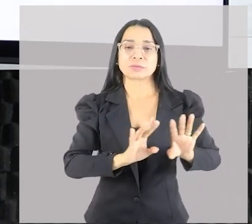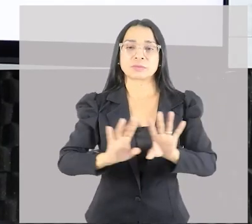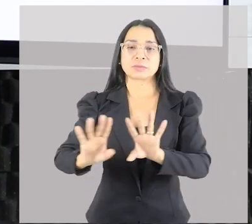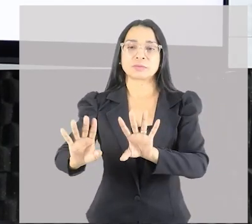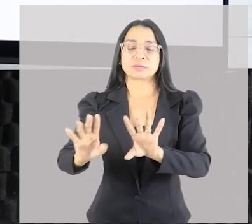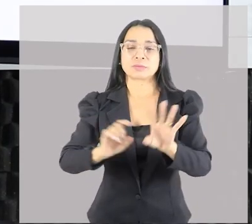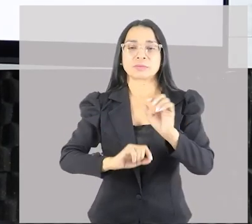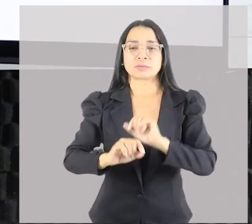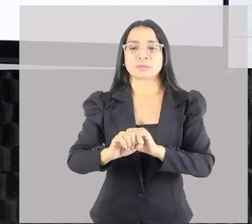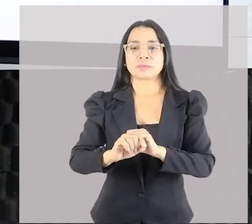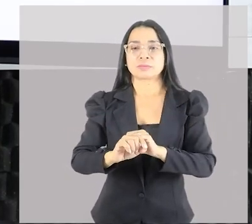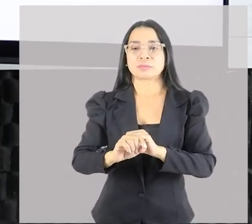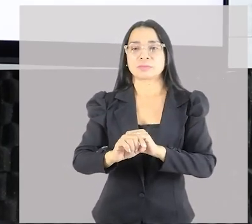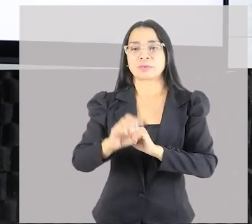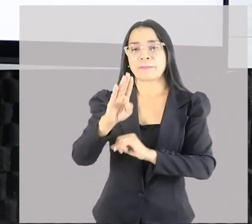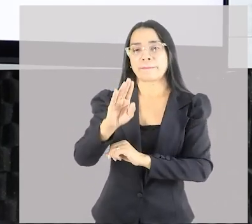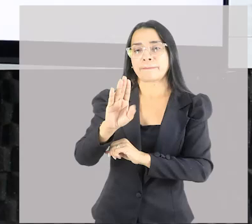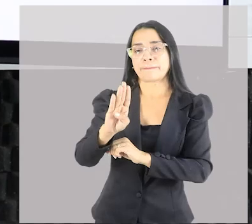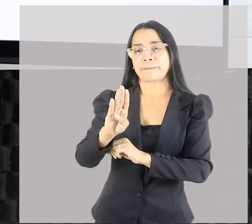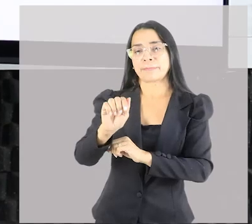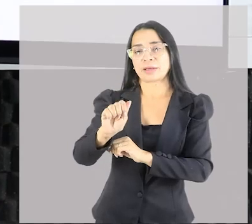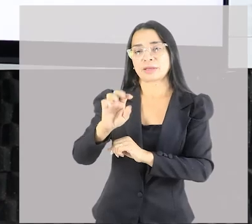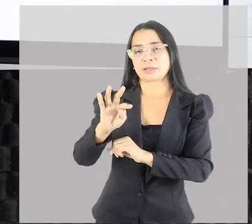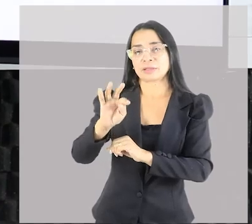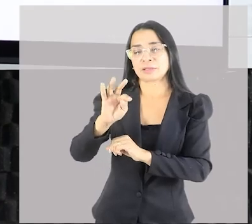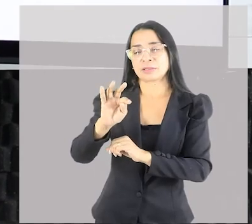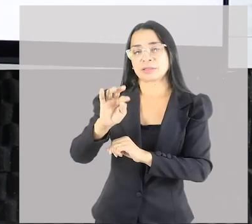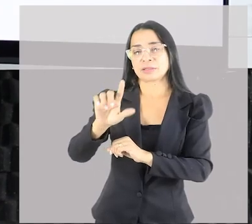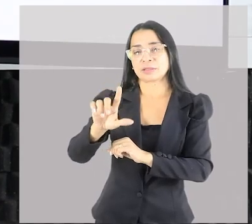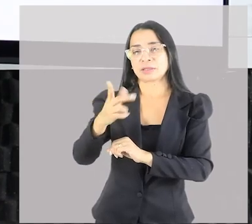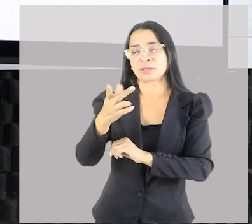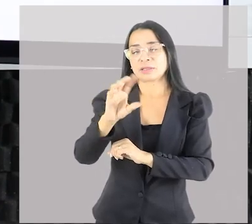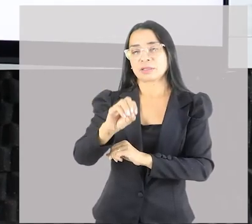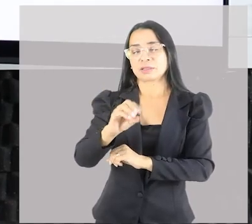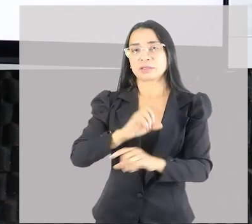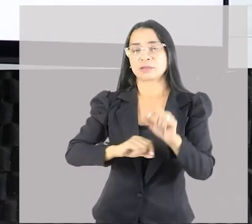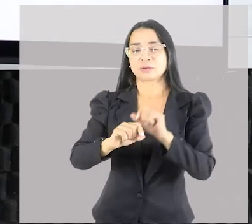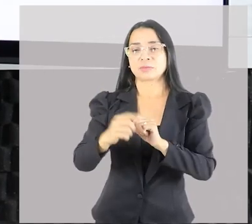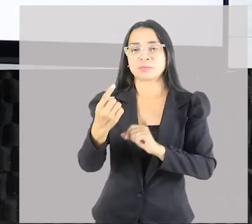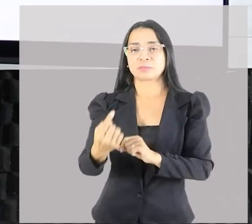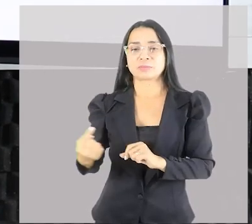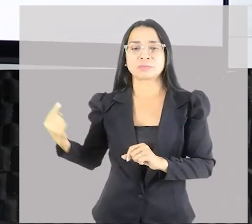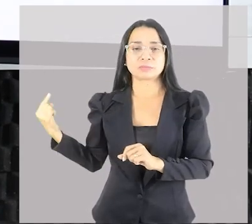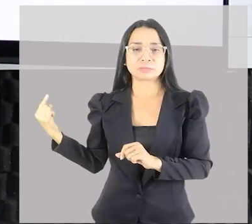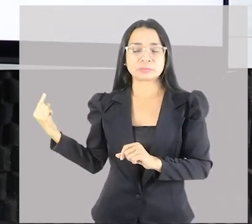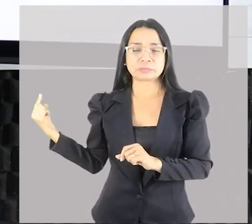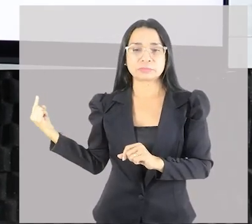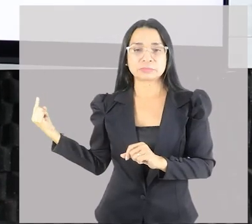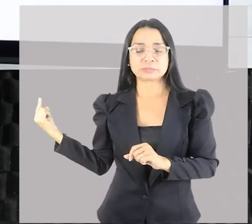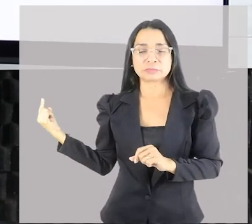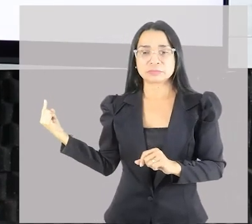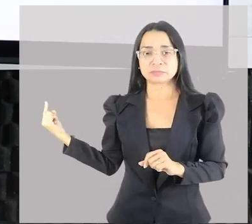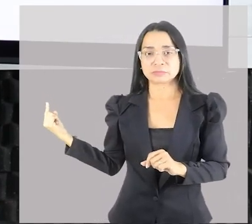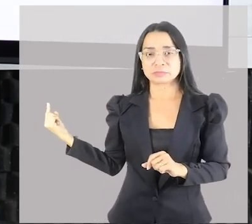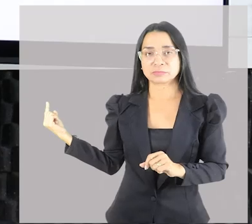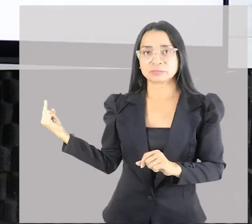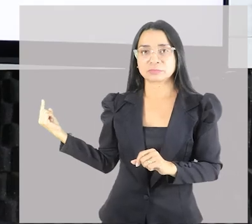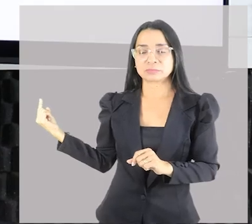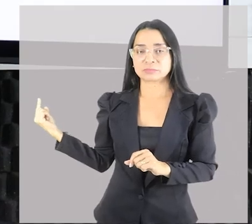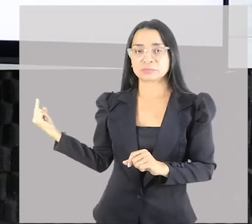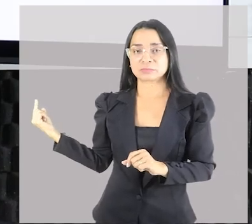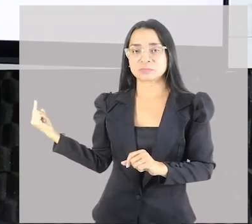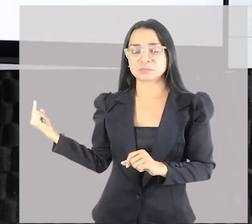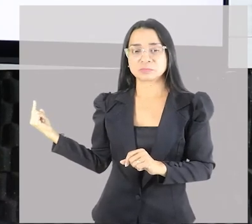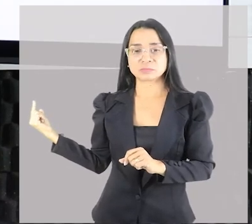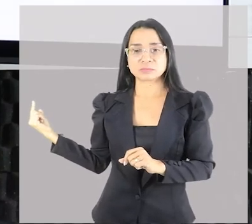lembrar. Batalhão, isso, obrigado. Mais popular é instrumentos, 2 pequenos pedaços de madeira engrossam a